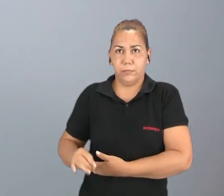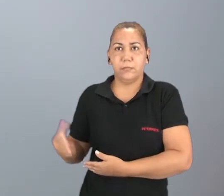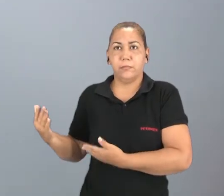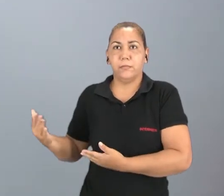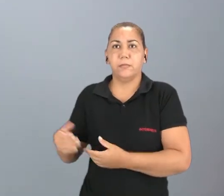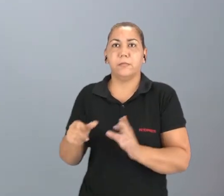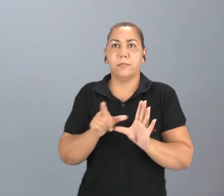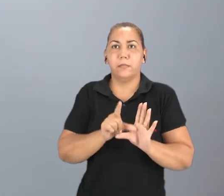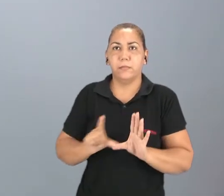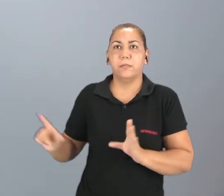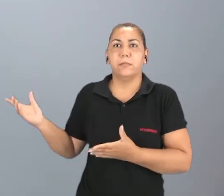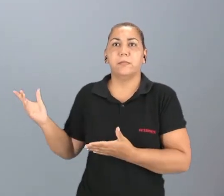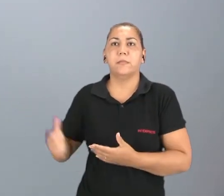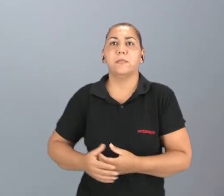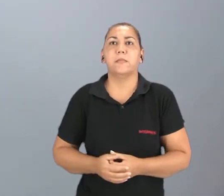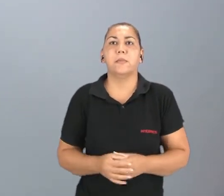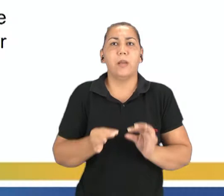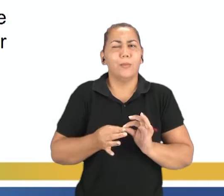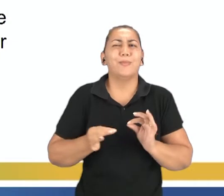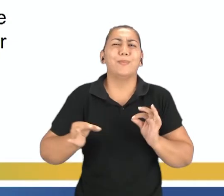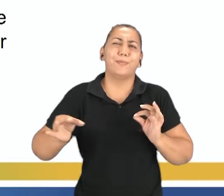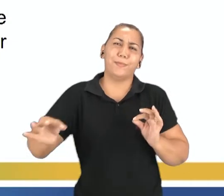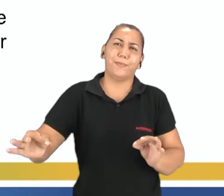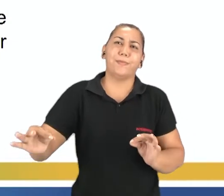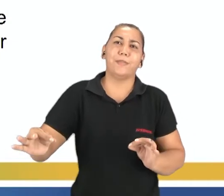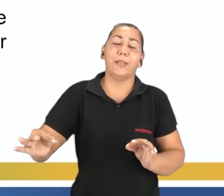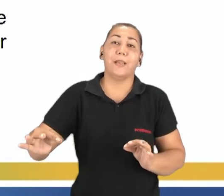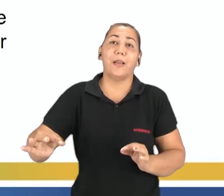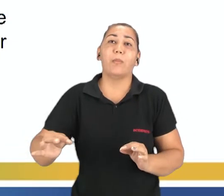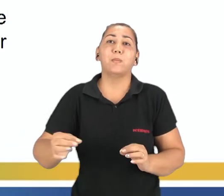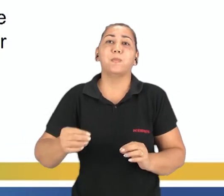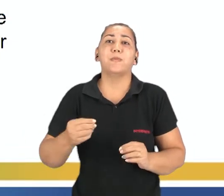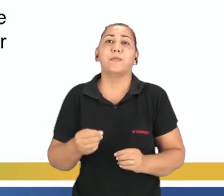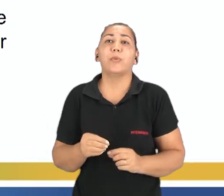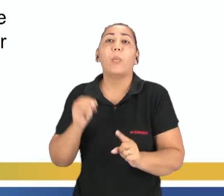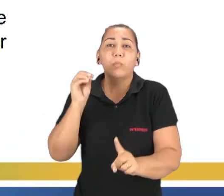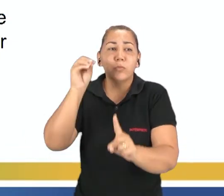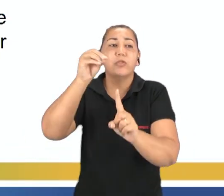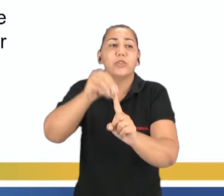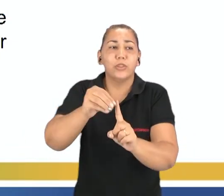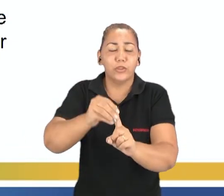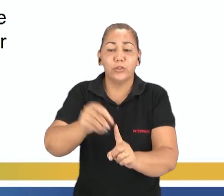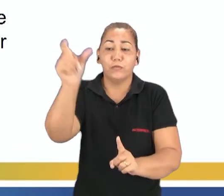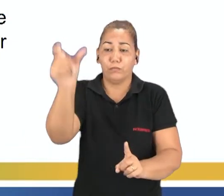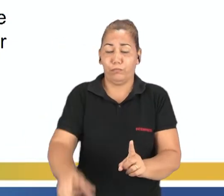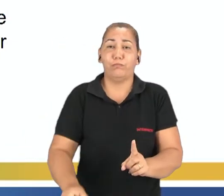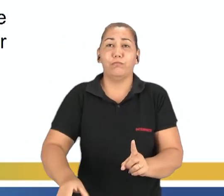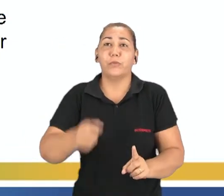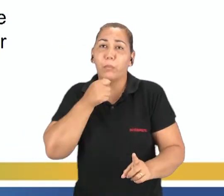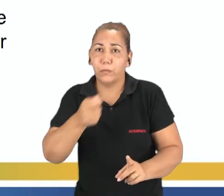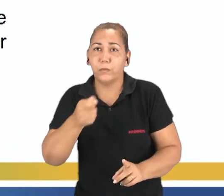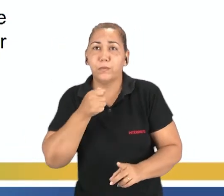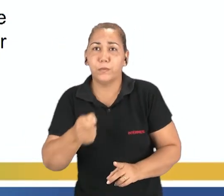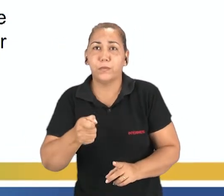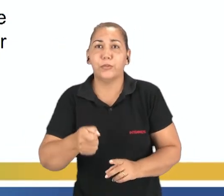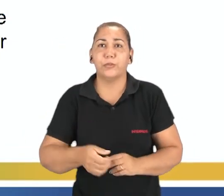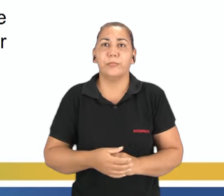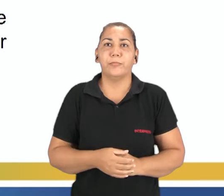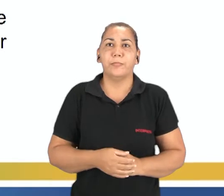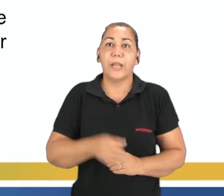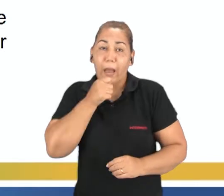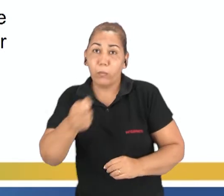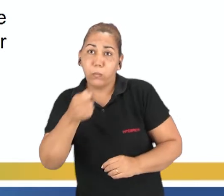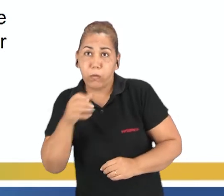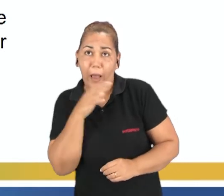nossos slides. Longas, aquelas que visam a apresentação da personagem, personalidade entrevistada.